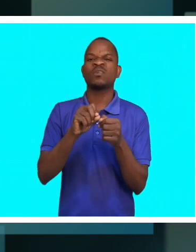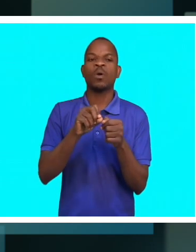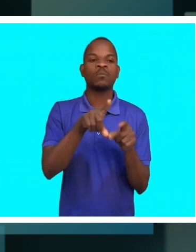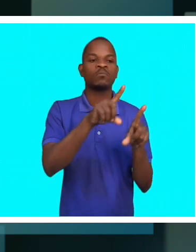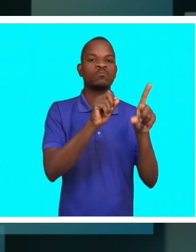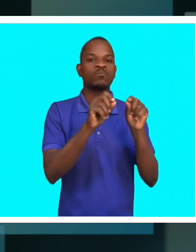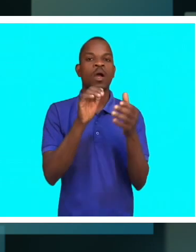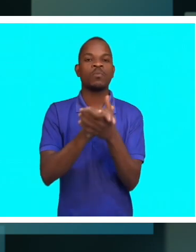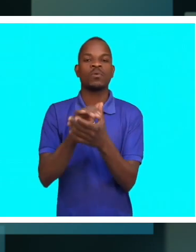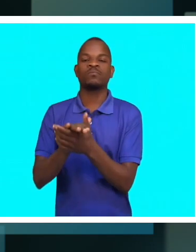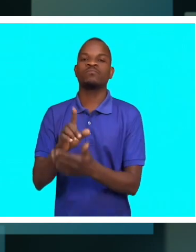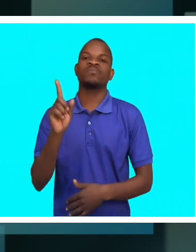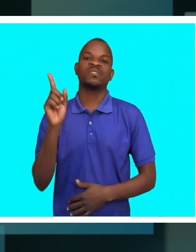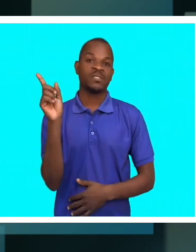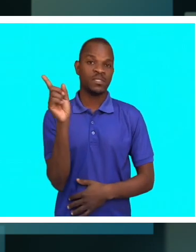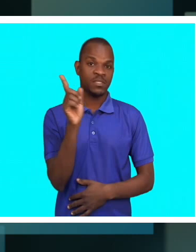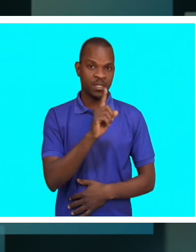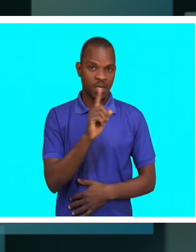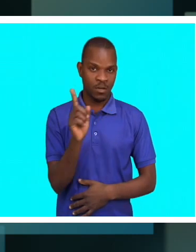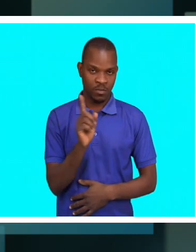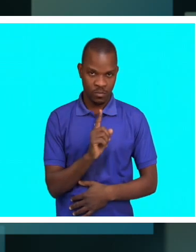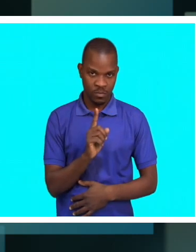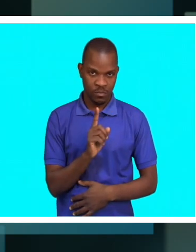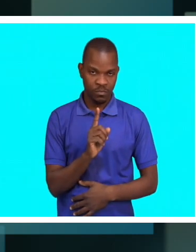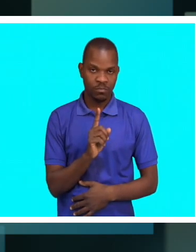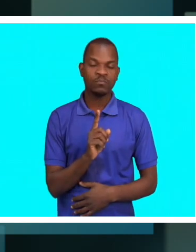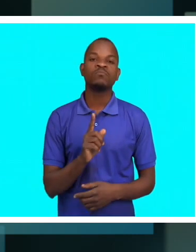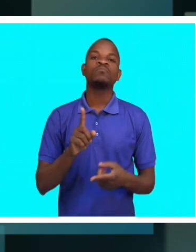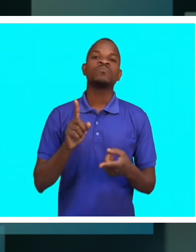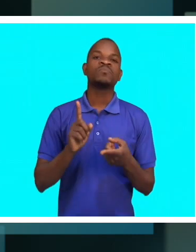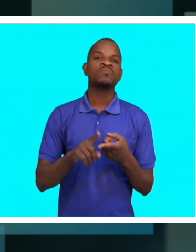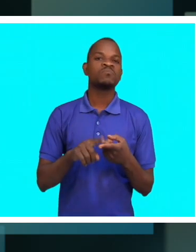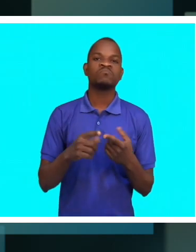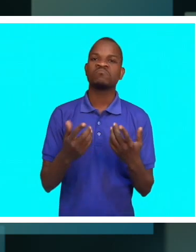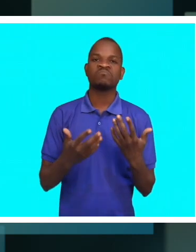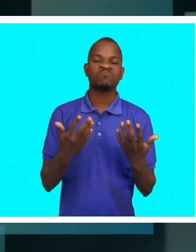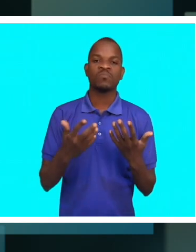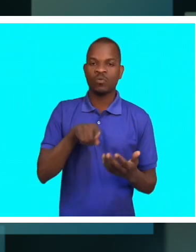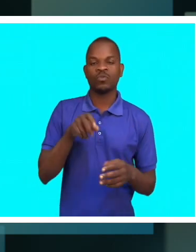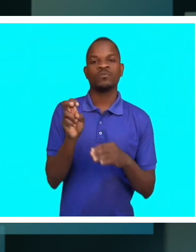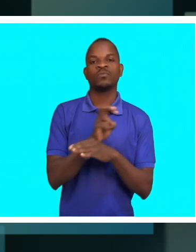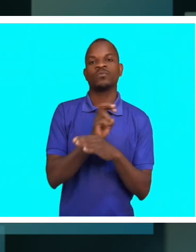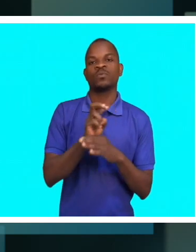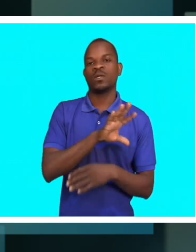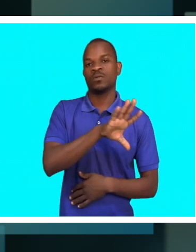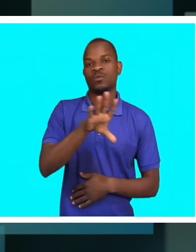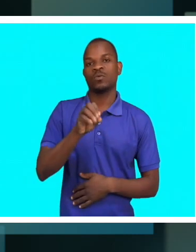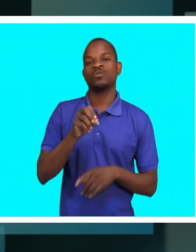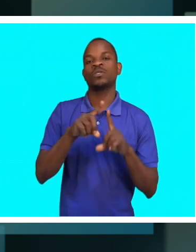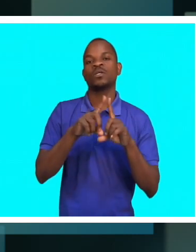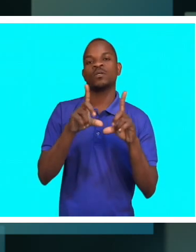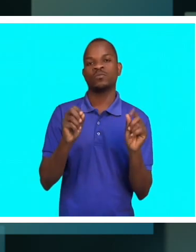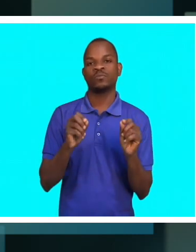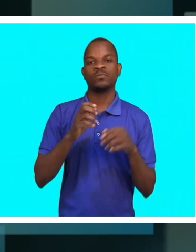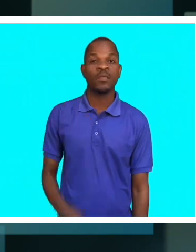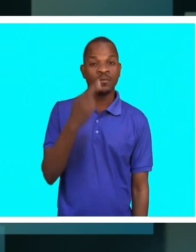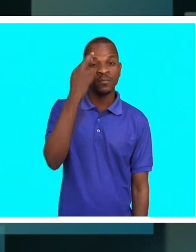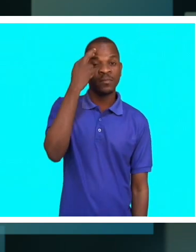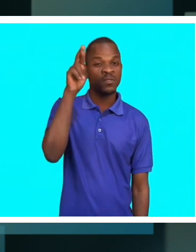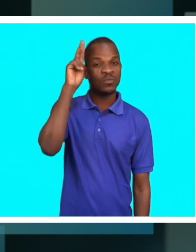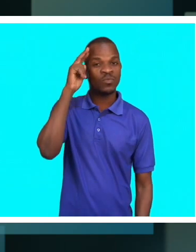ou eventuais problemas de haver amiguismo. Nós vamos controlar essas duas